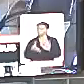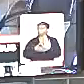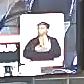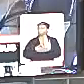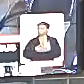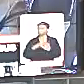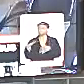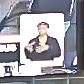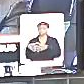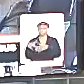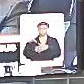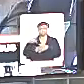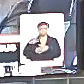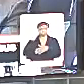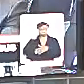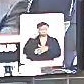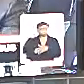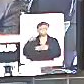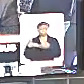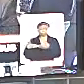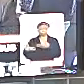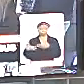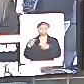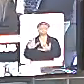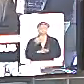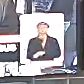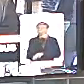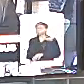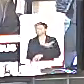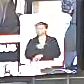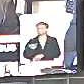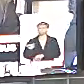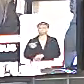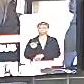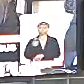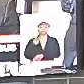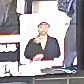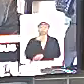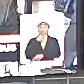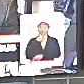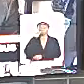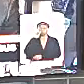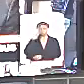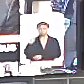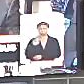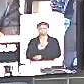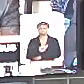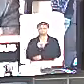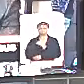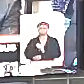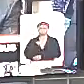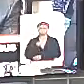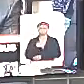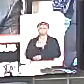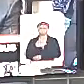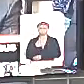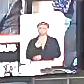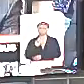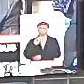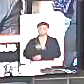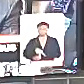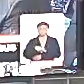à frente da Bandeira então a gente visitar o diretor Anderson para que a gente possa levar